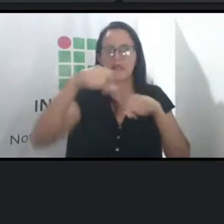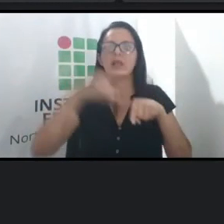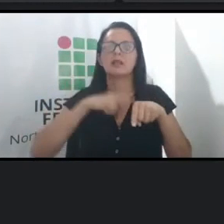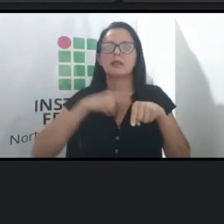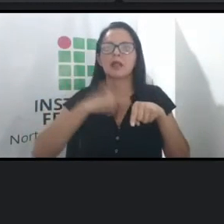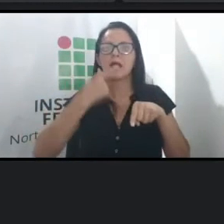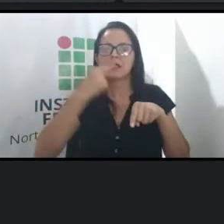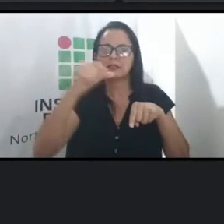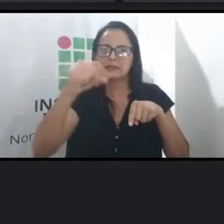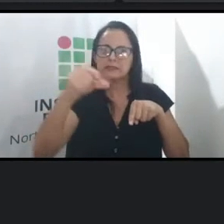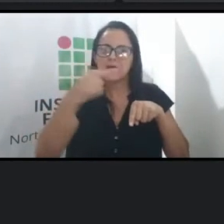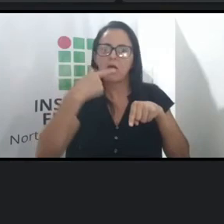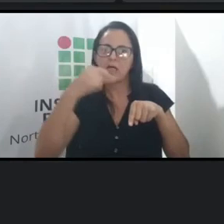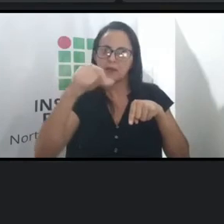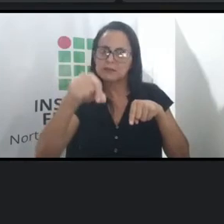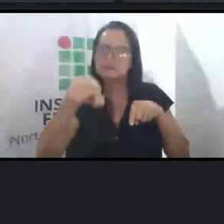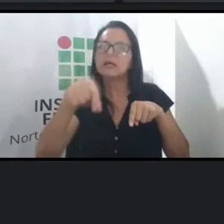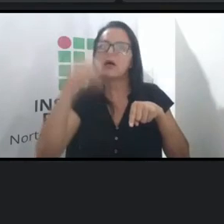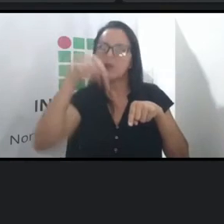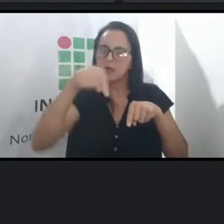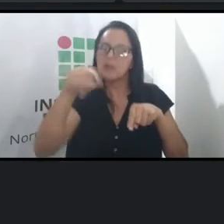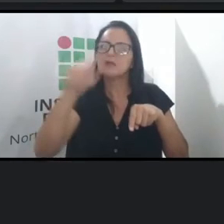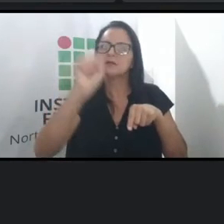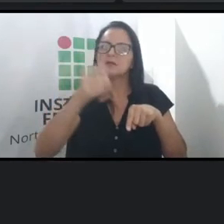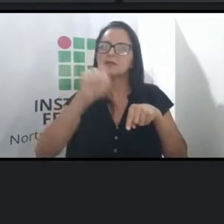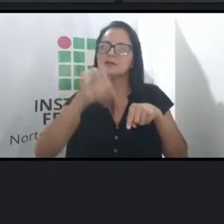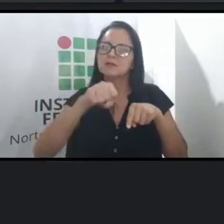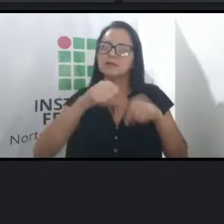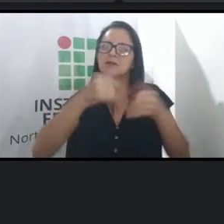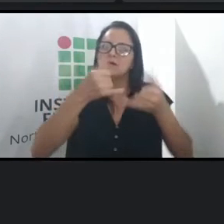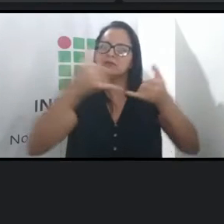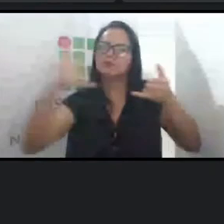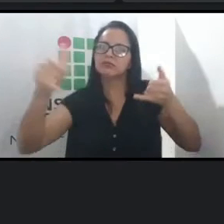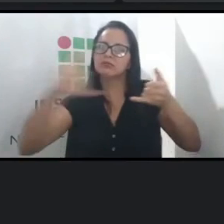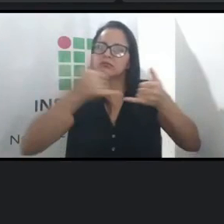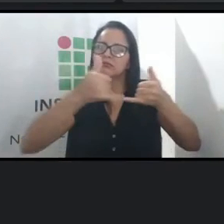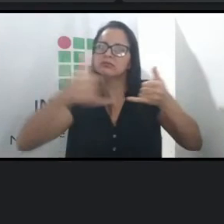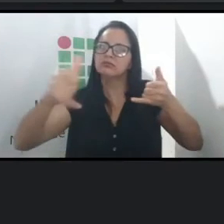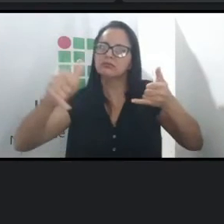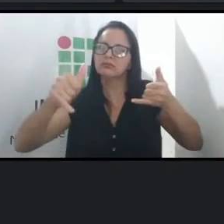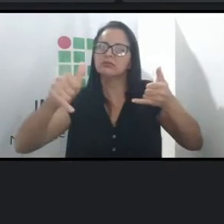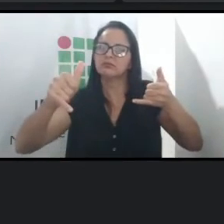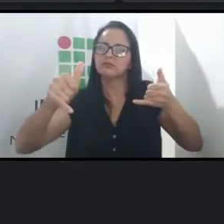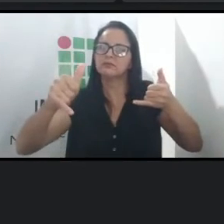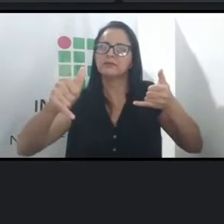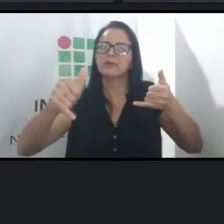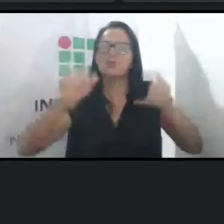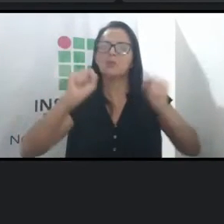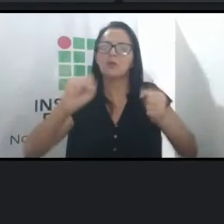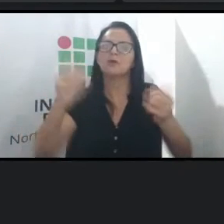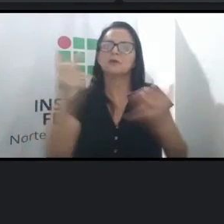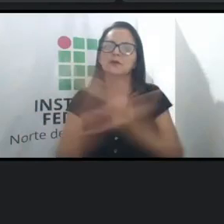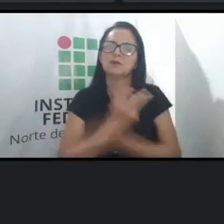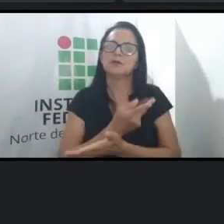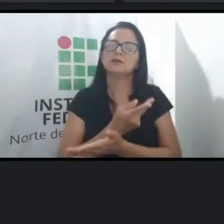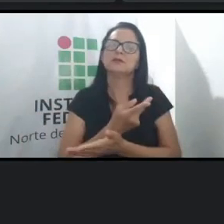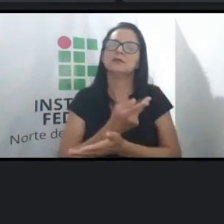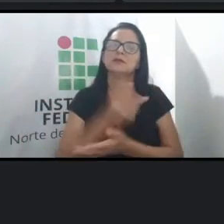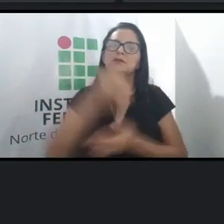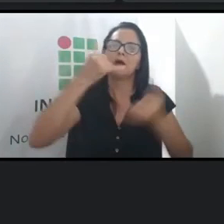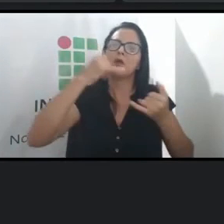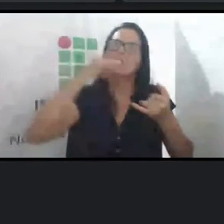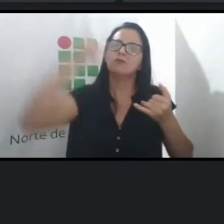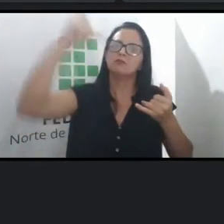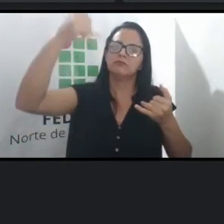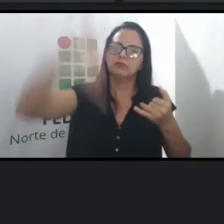E caso venha correr uma descarga elétrica, ou até mesmo um fio na água, ela vai conduzir